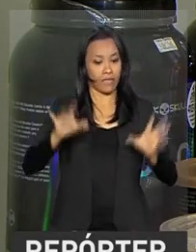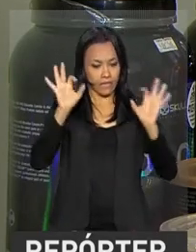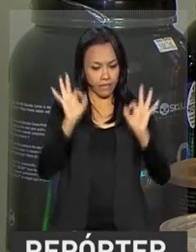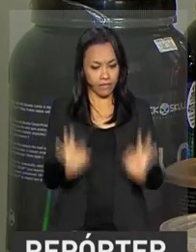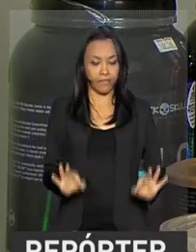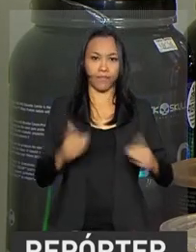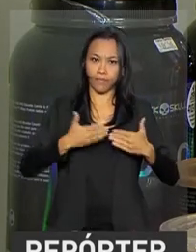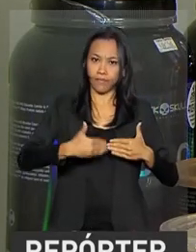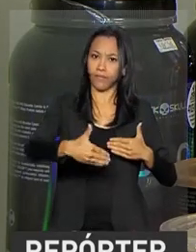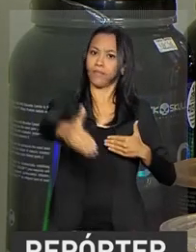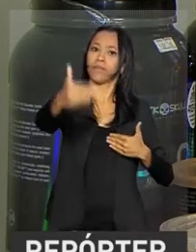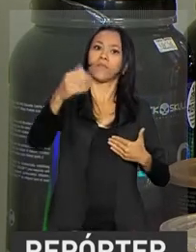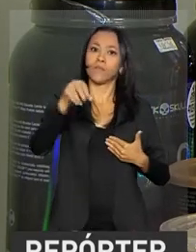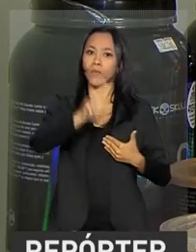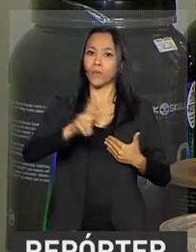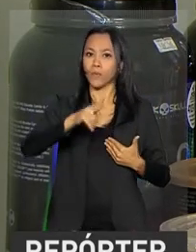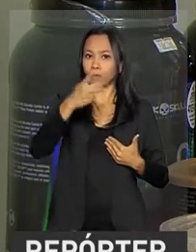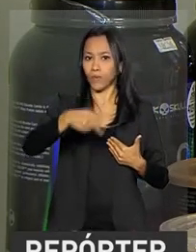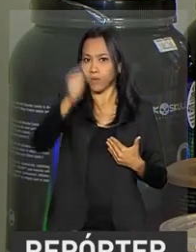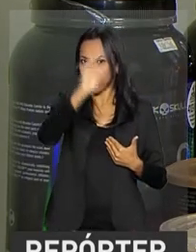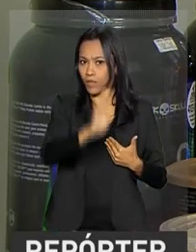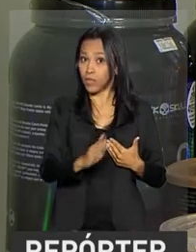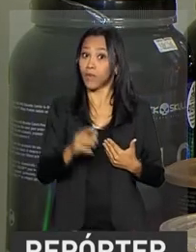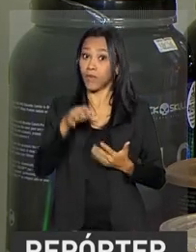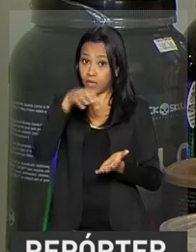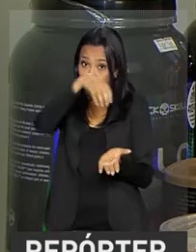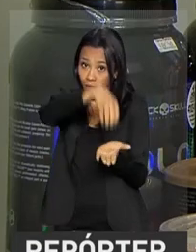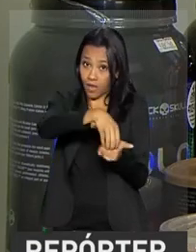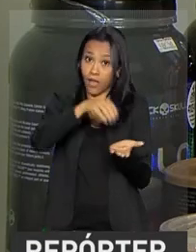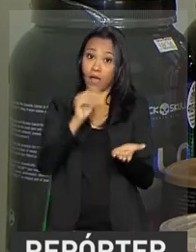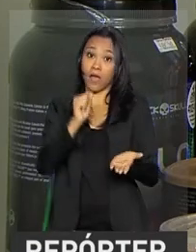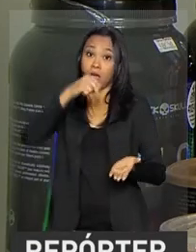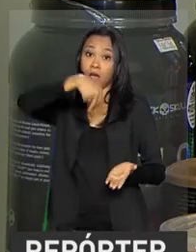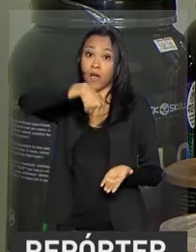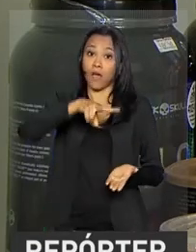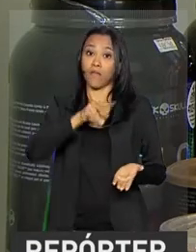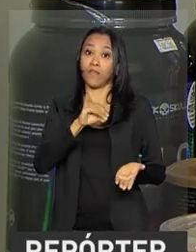também um uso mais racional. E a Anvisa vai pegar no pé mesmo, né? Para ver se está tudo certinho.